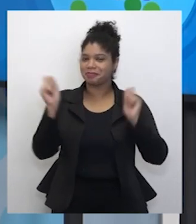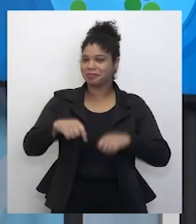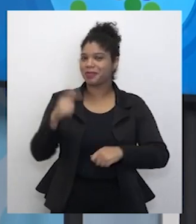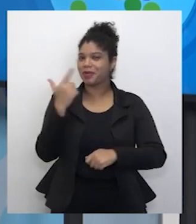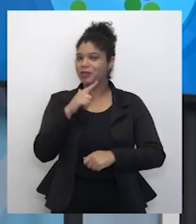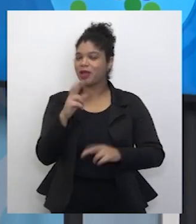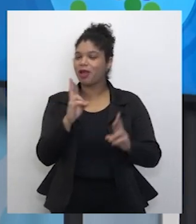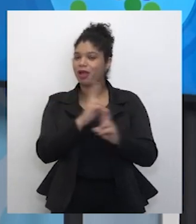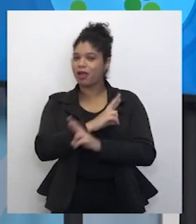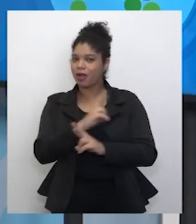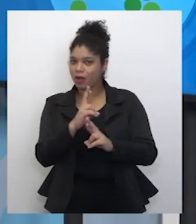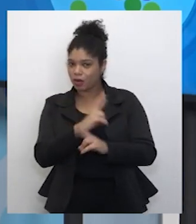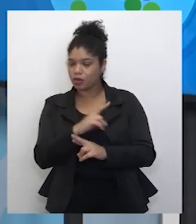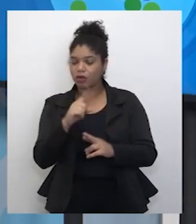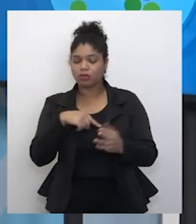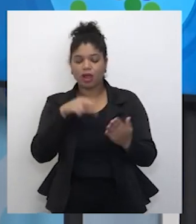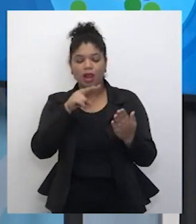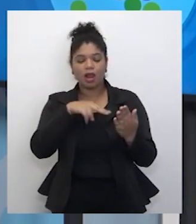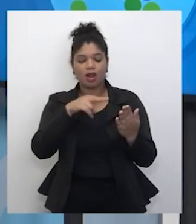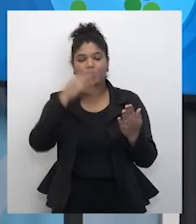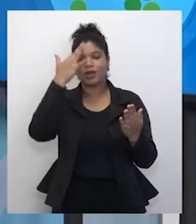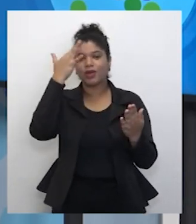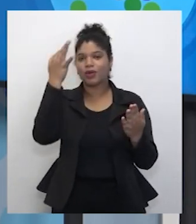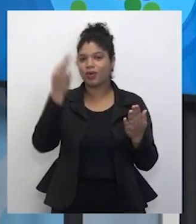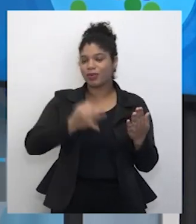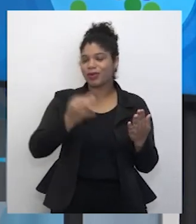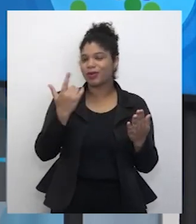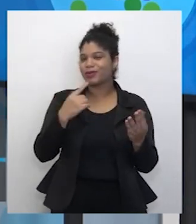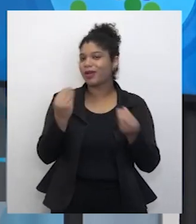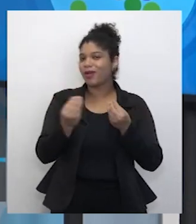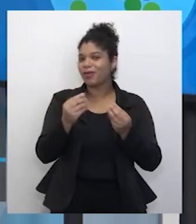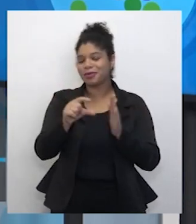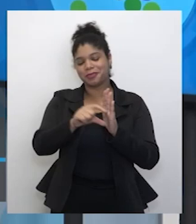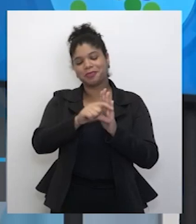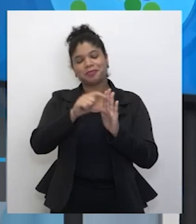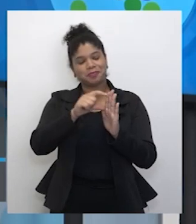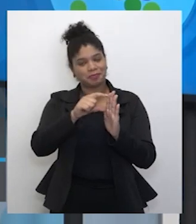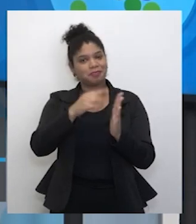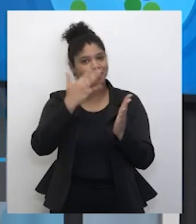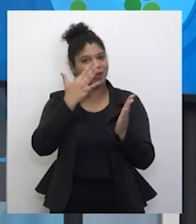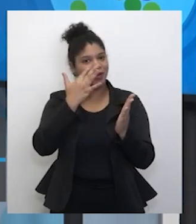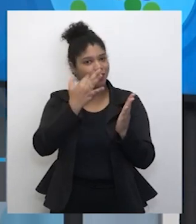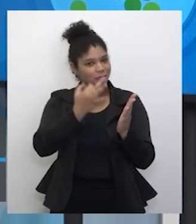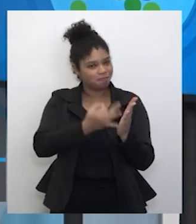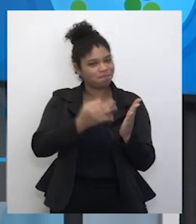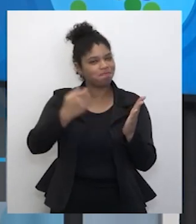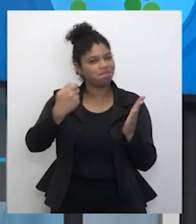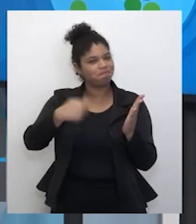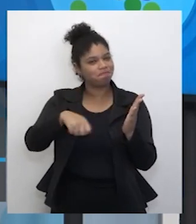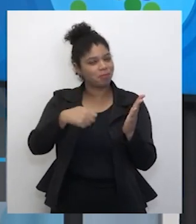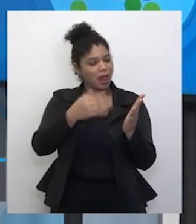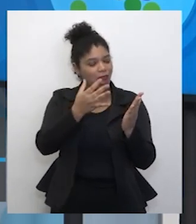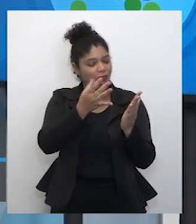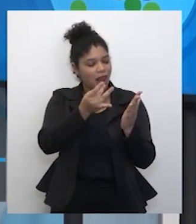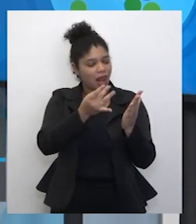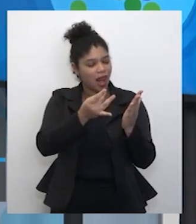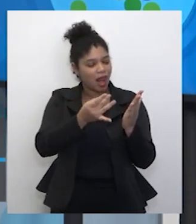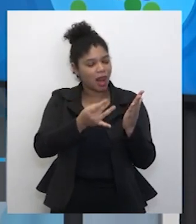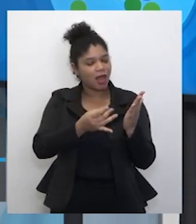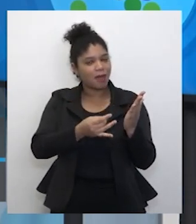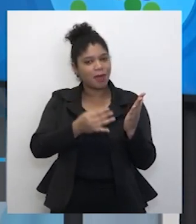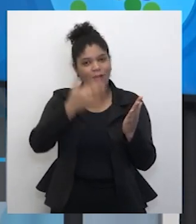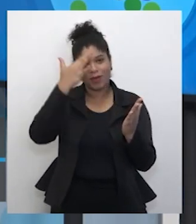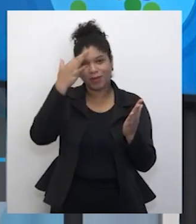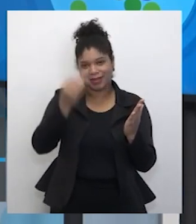estabelecer relações e interpretações a partir do enunciado. Portanto, a leitura tem que ser super atenta.